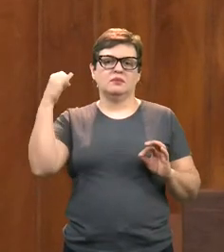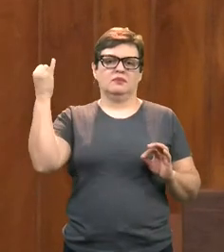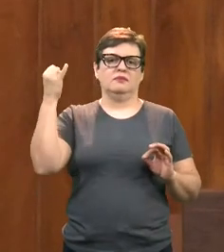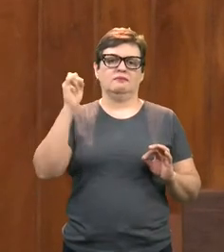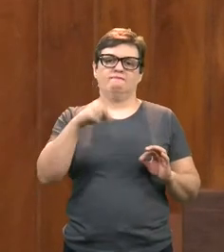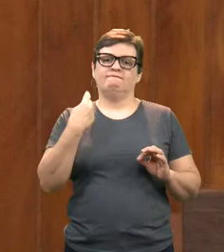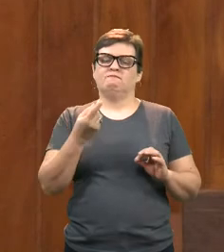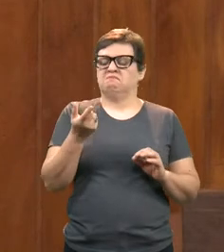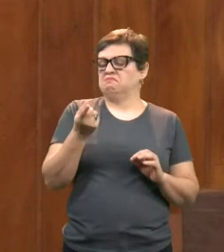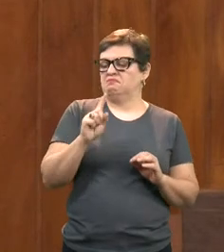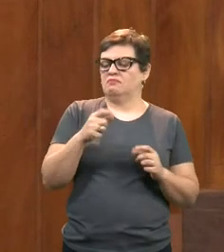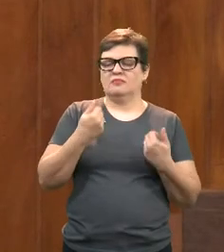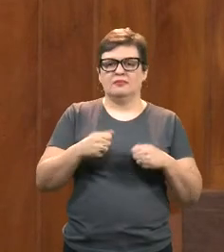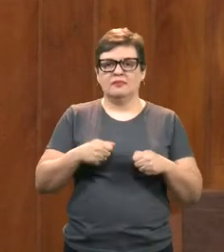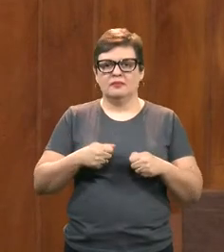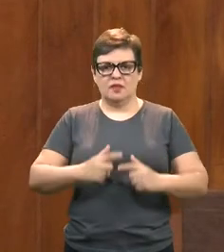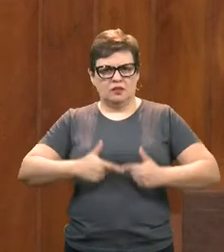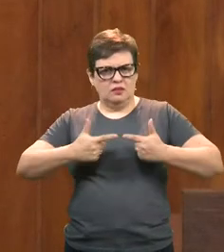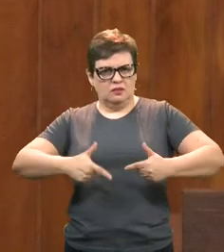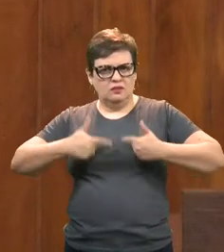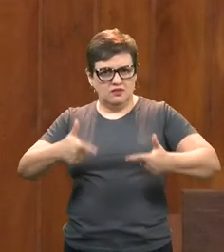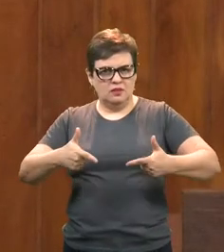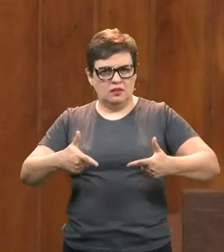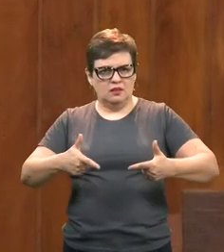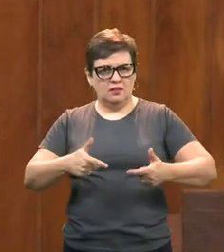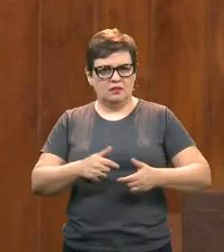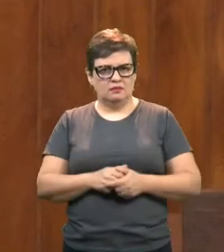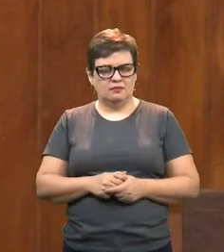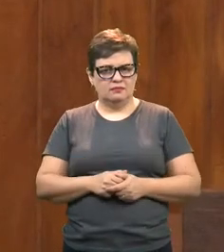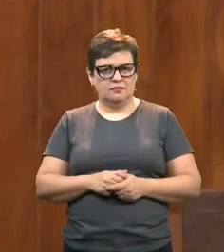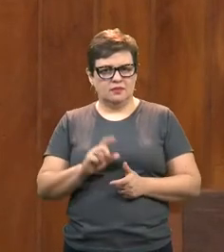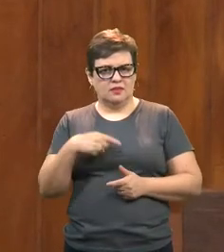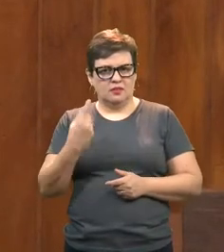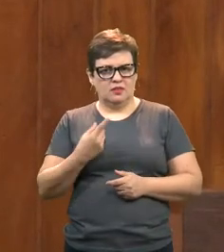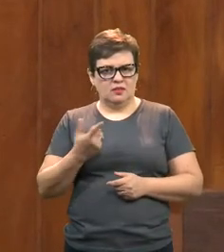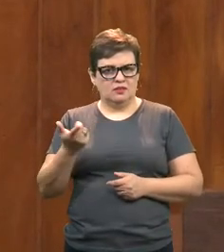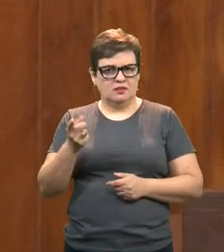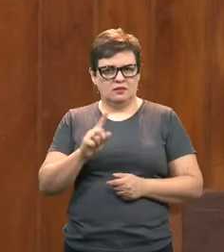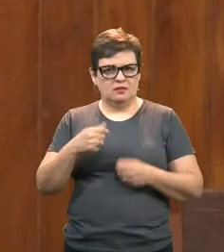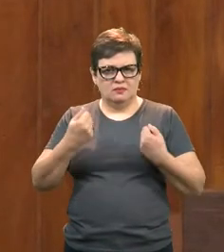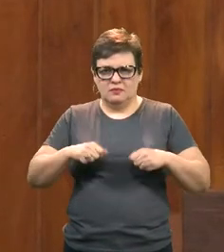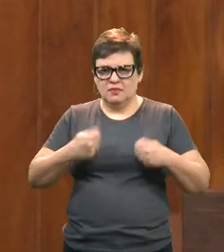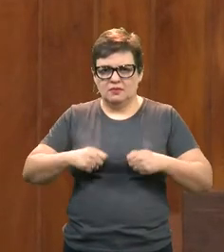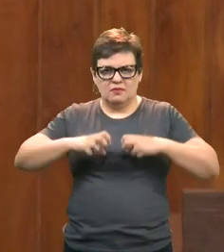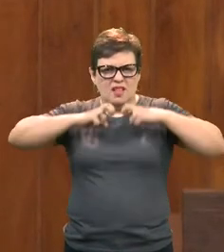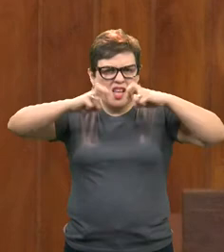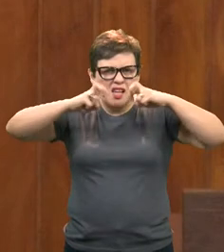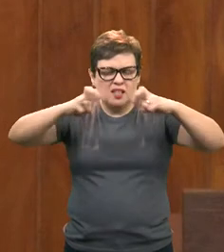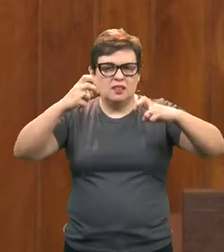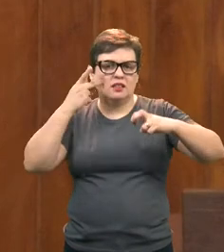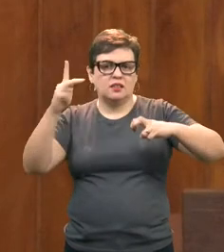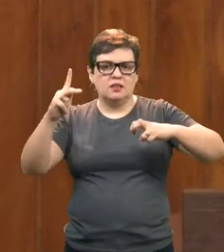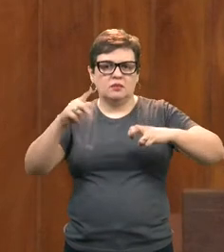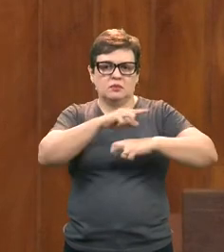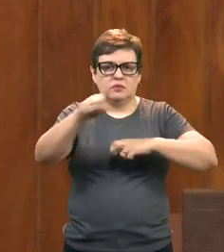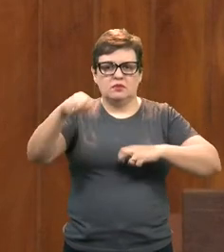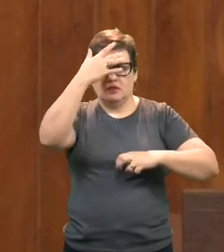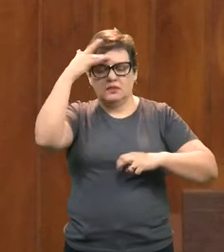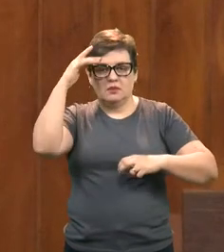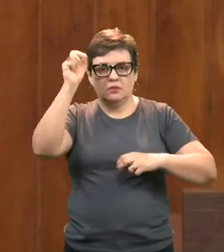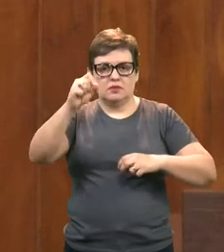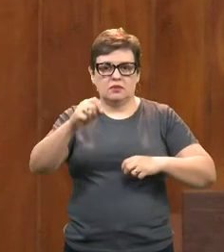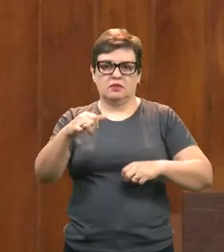precisa lutar por isso, que a gente não precise gritar por essas pessoas que estão sofrendo dentro das